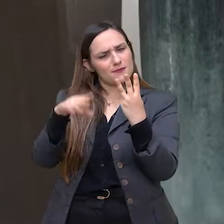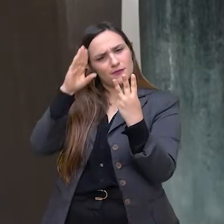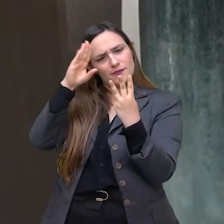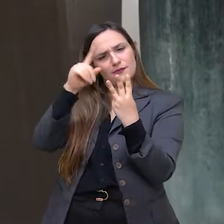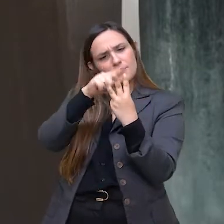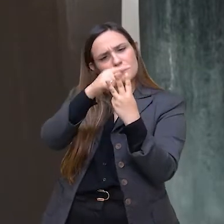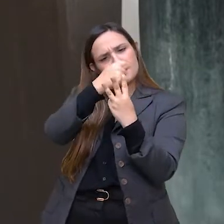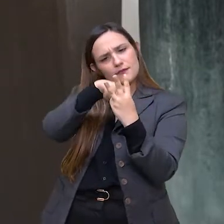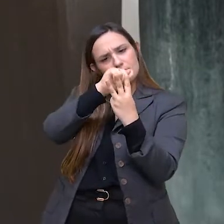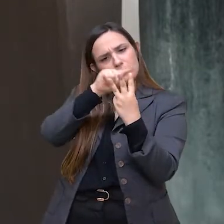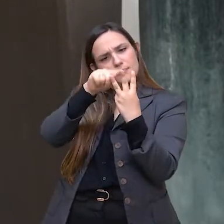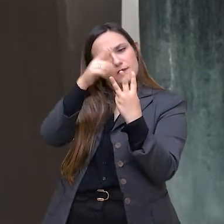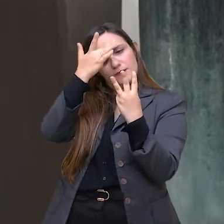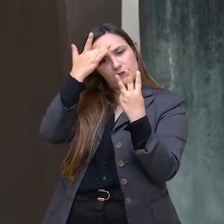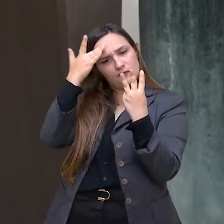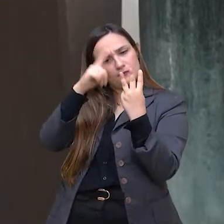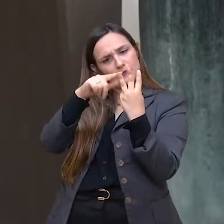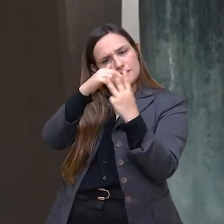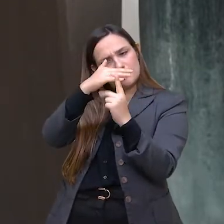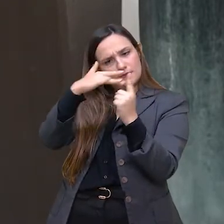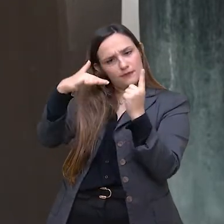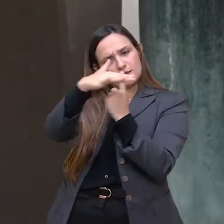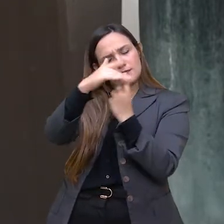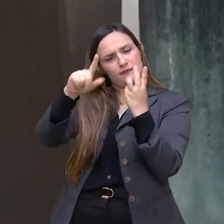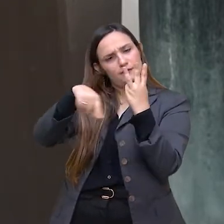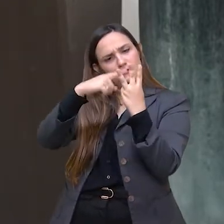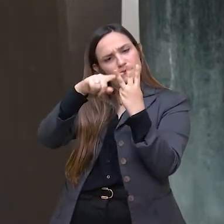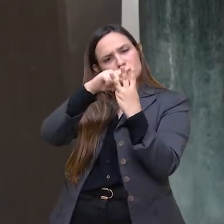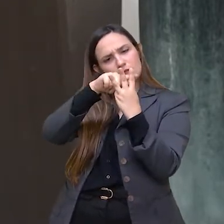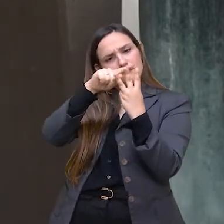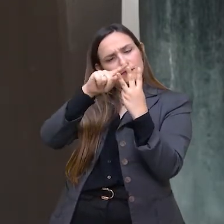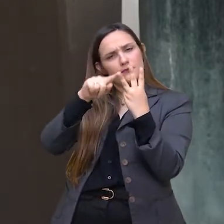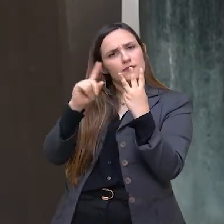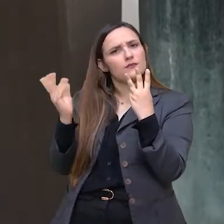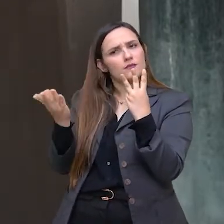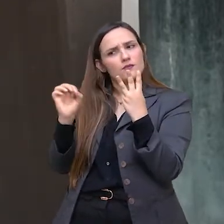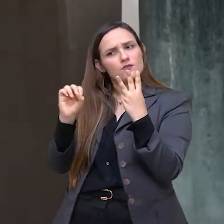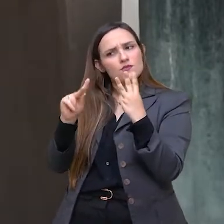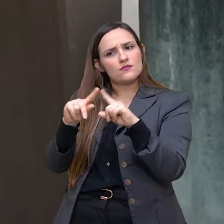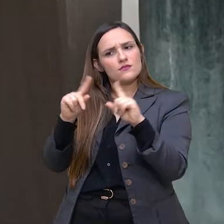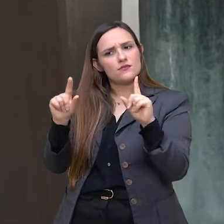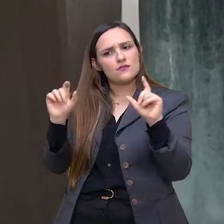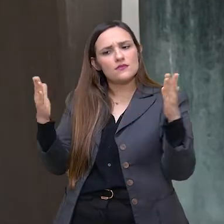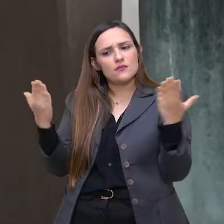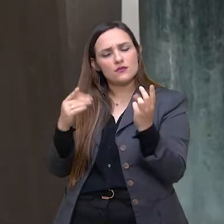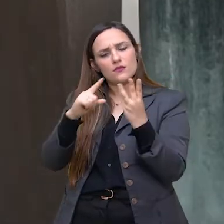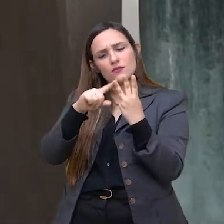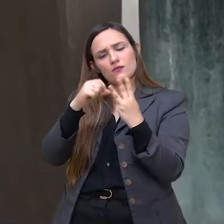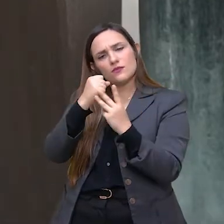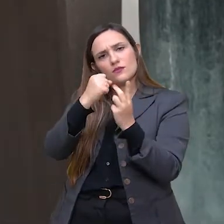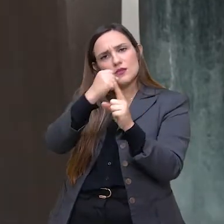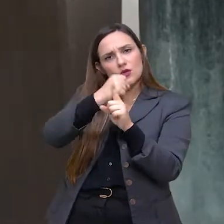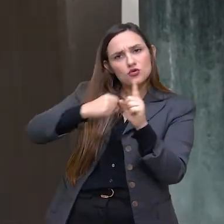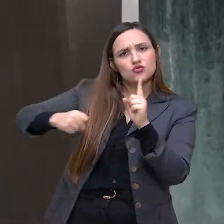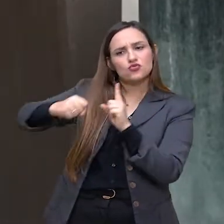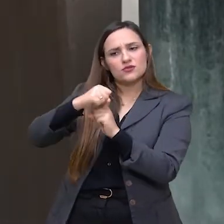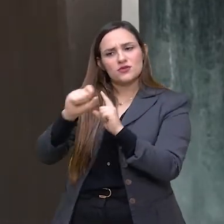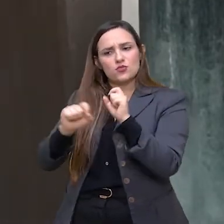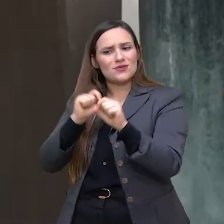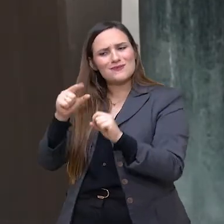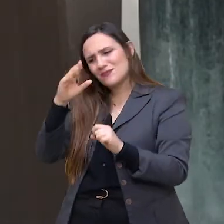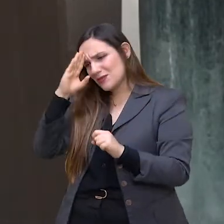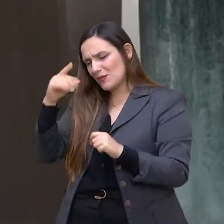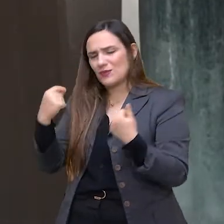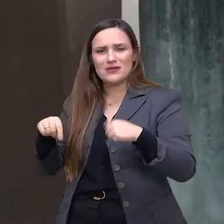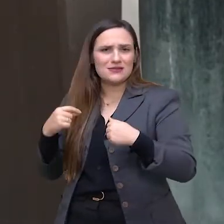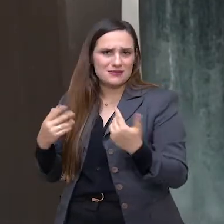a senhora mencionou, né? Economia, pessoa, meio ambiente, quais as necessidades sociais em relação